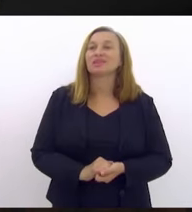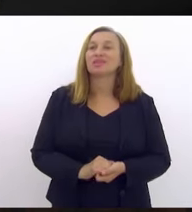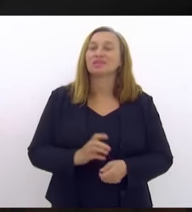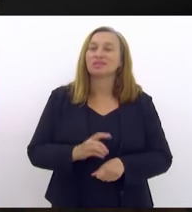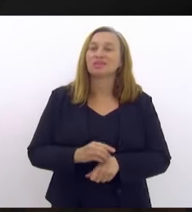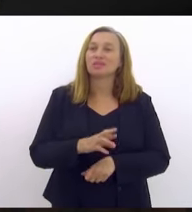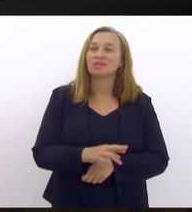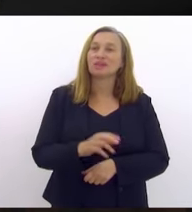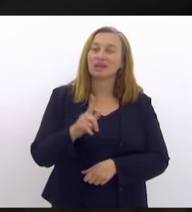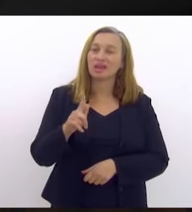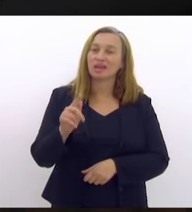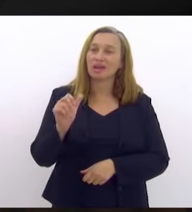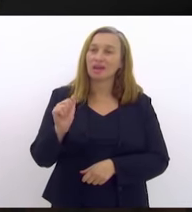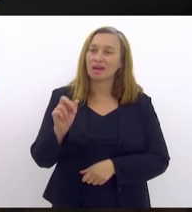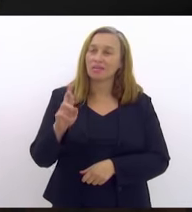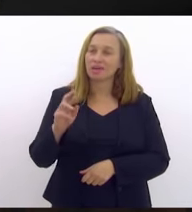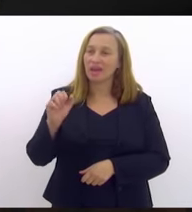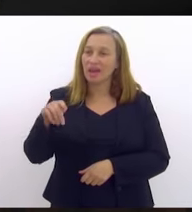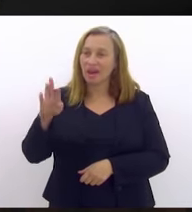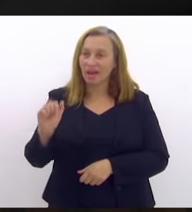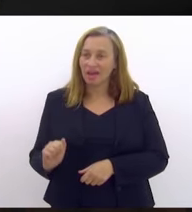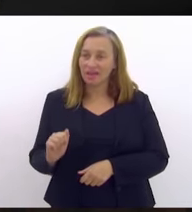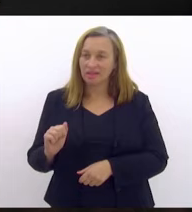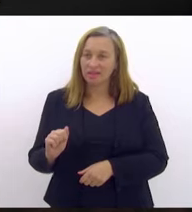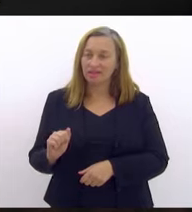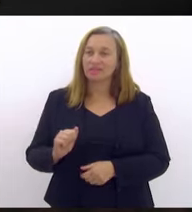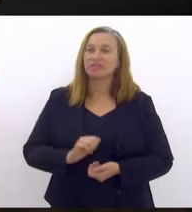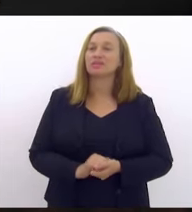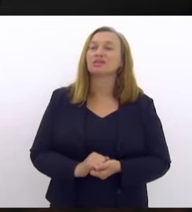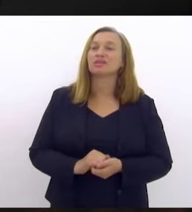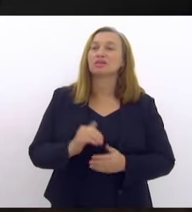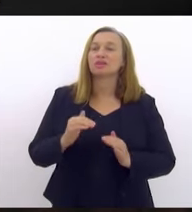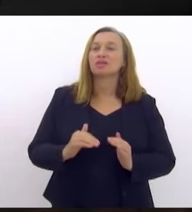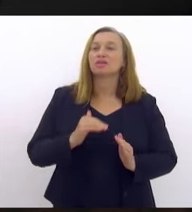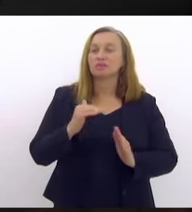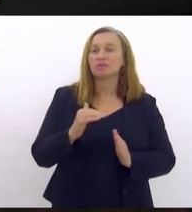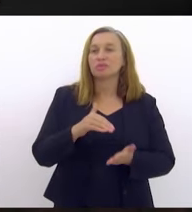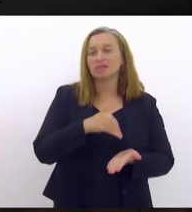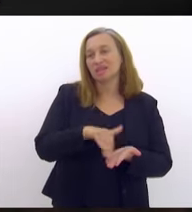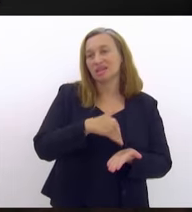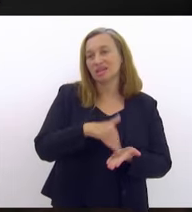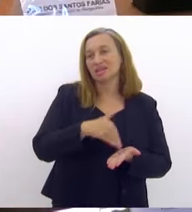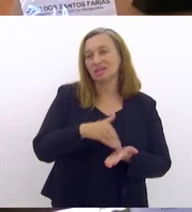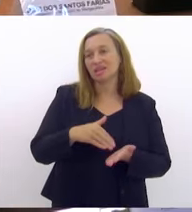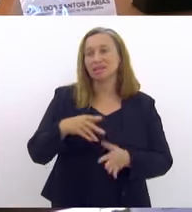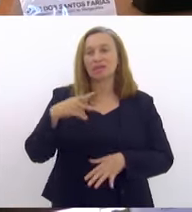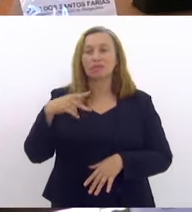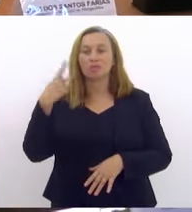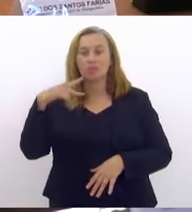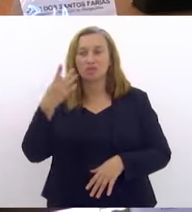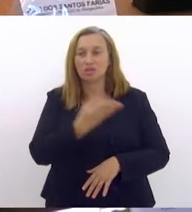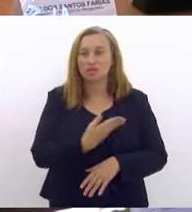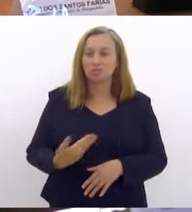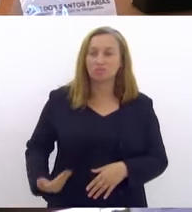doutora Gabriela Ângelo, do Nascimento, subsecretária municipal de Políticas Públicas para as Mulheres de Mangaratiba.